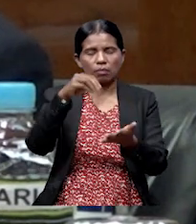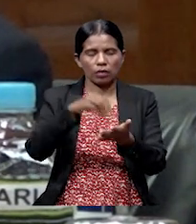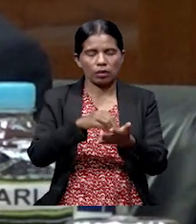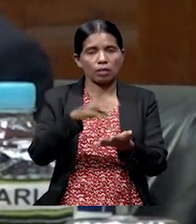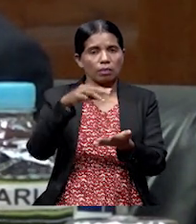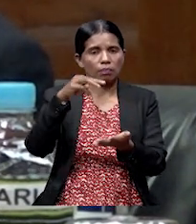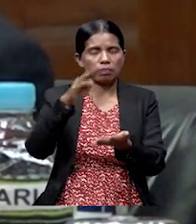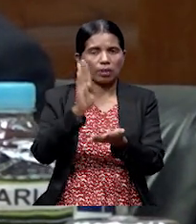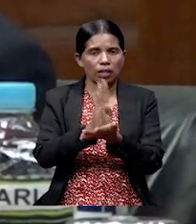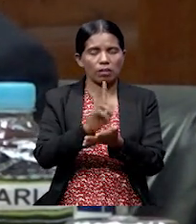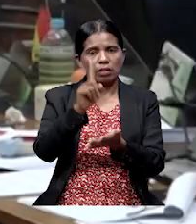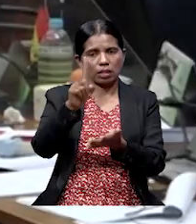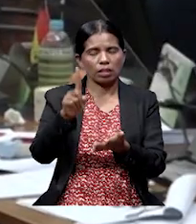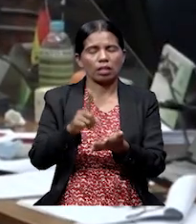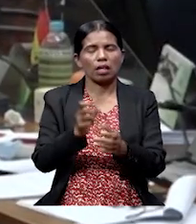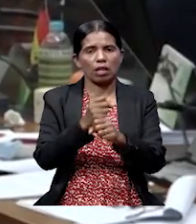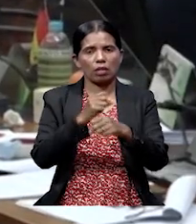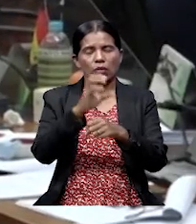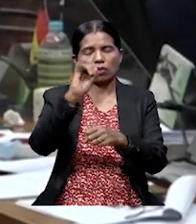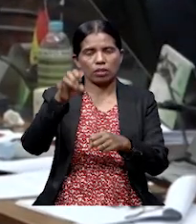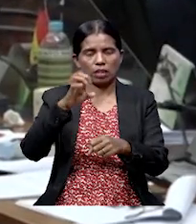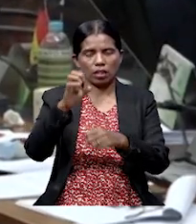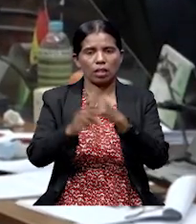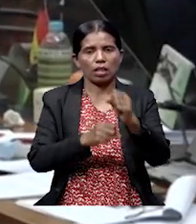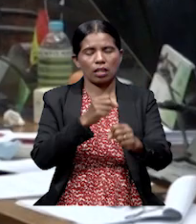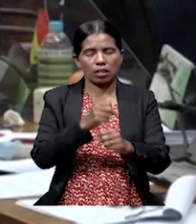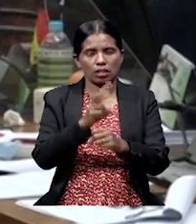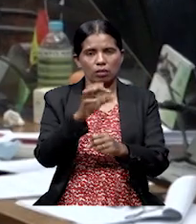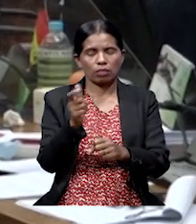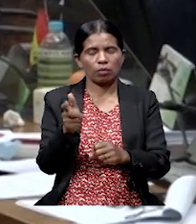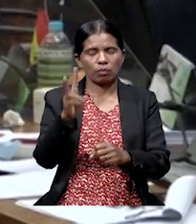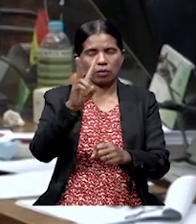daresin. Nune, halo orçamento geral estado tinan rihun rua ruanulu resin rua.